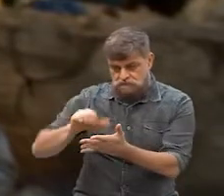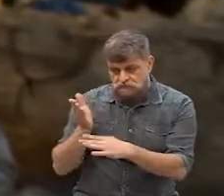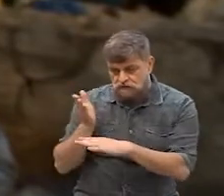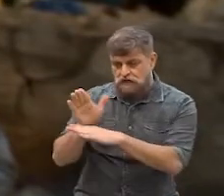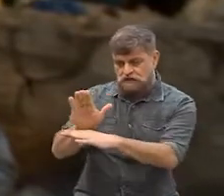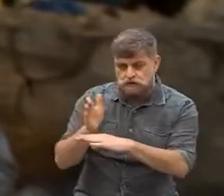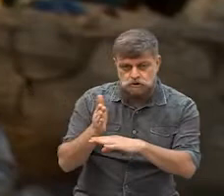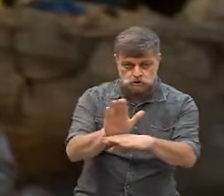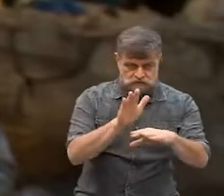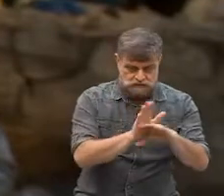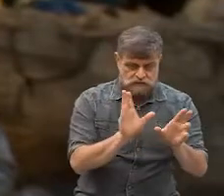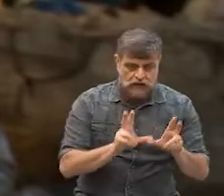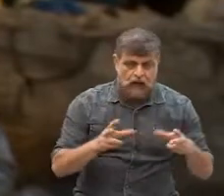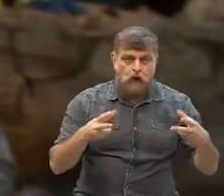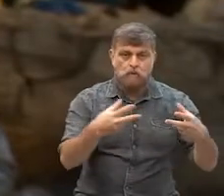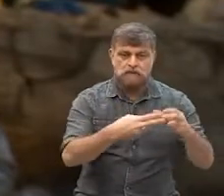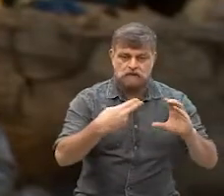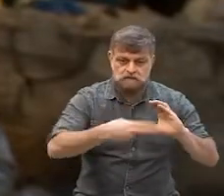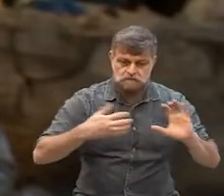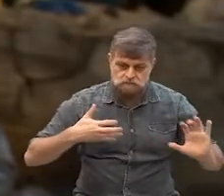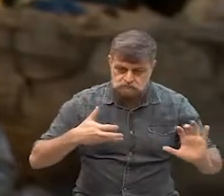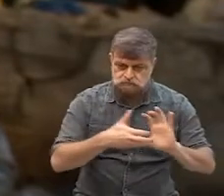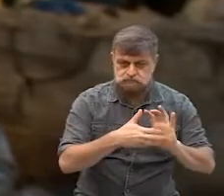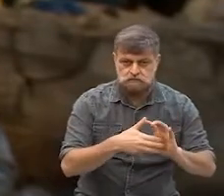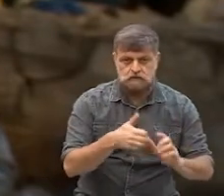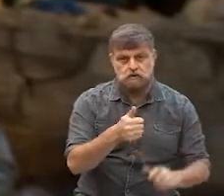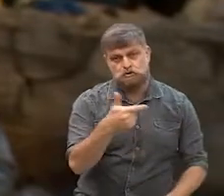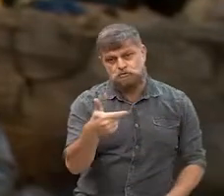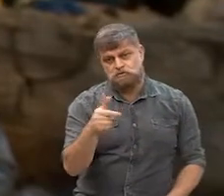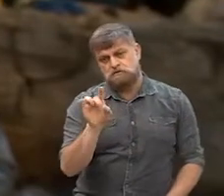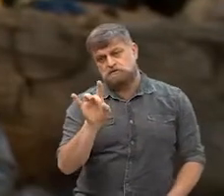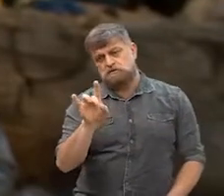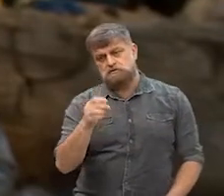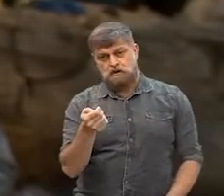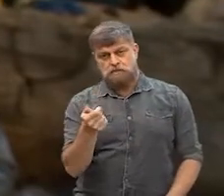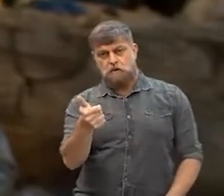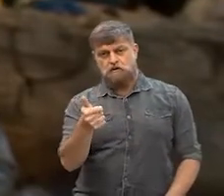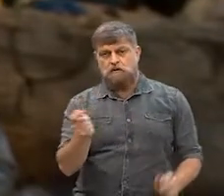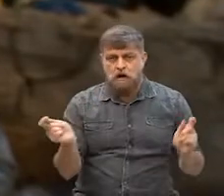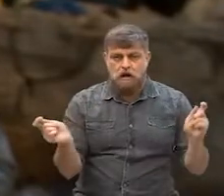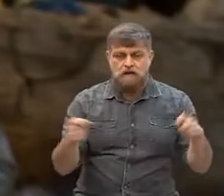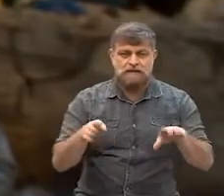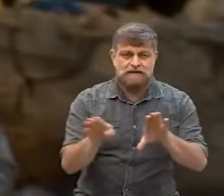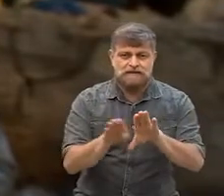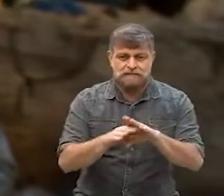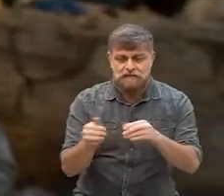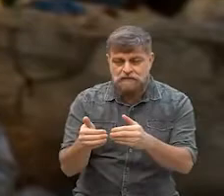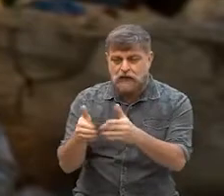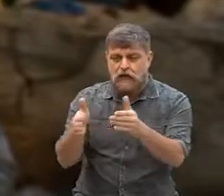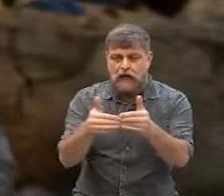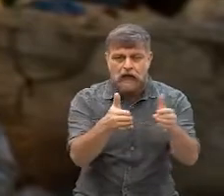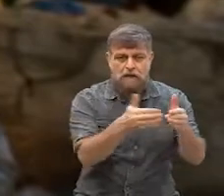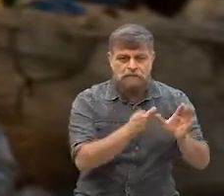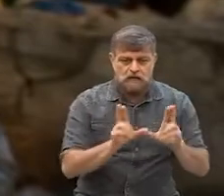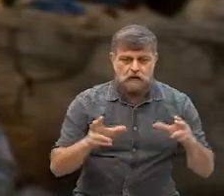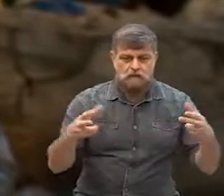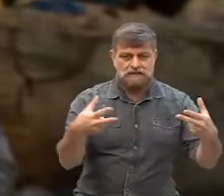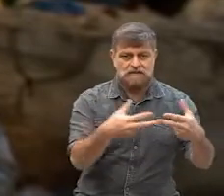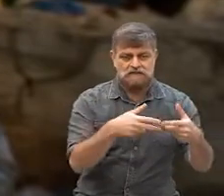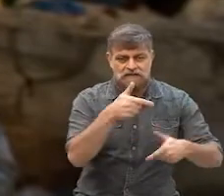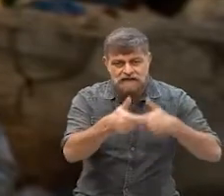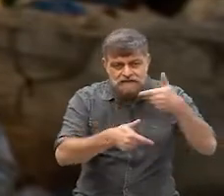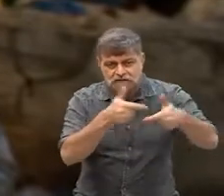ajudaria mais as cooperativas, que hoje está às 12, e poderia abrir até mais cooperativa e dar mais emprego